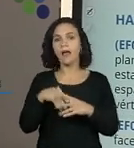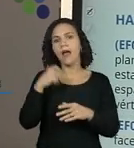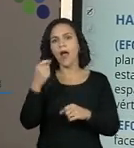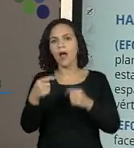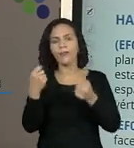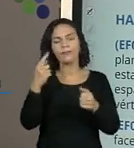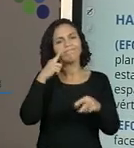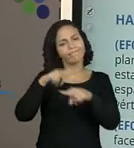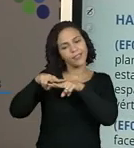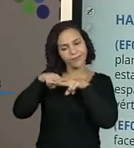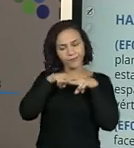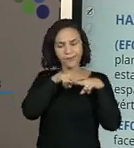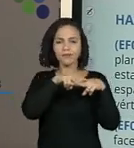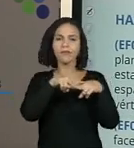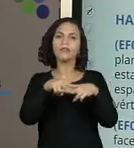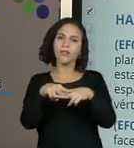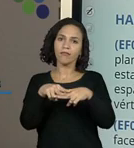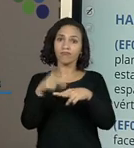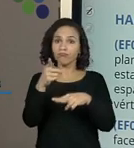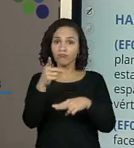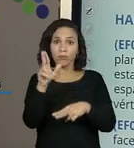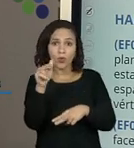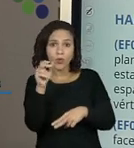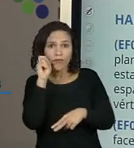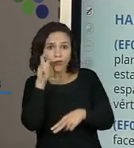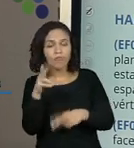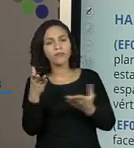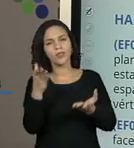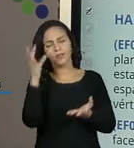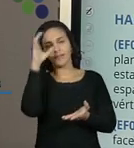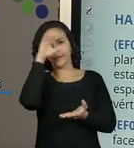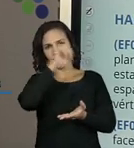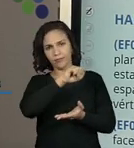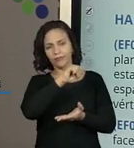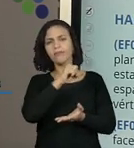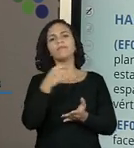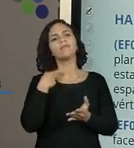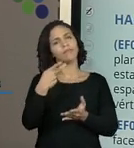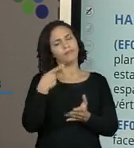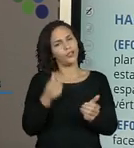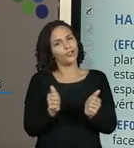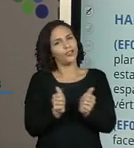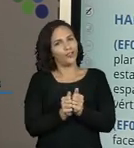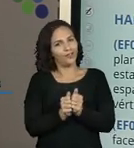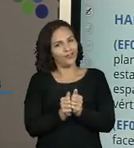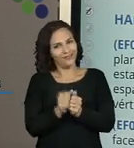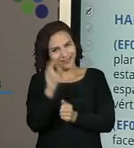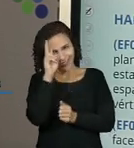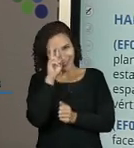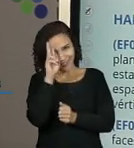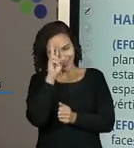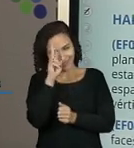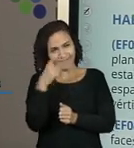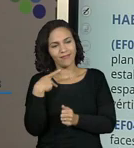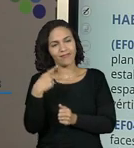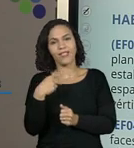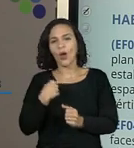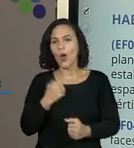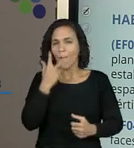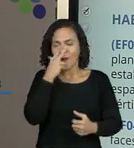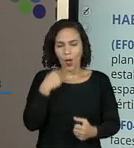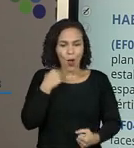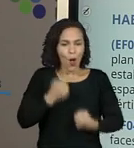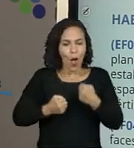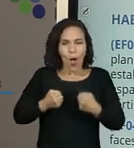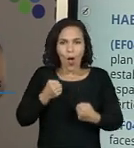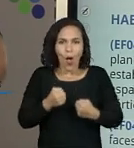que rever, quem nunca viu vai aprender, então não se esqueça, a gente está junto aqui, lembra que eu falei? A gente vai correr essa maratona, tá? Não